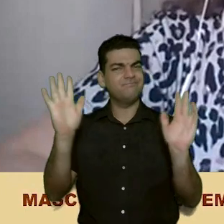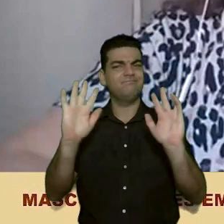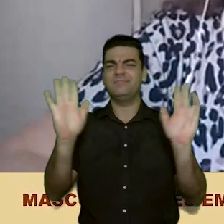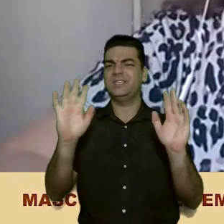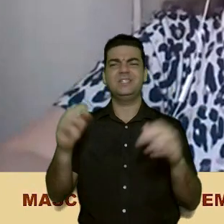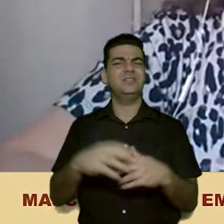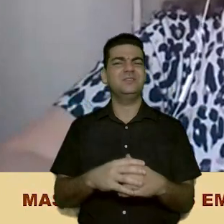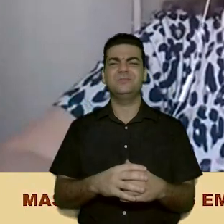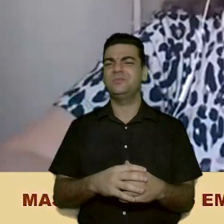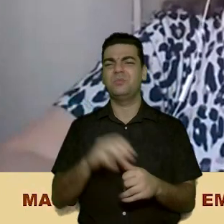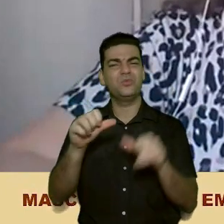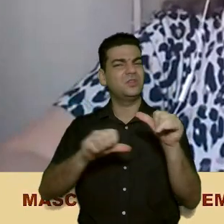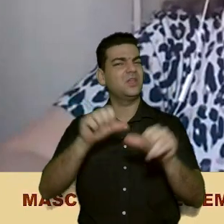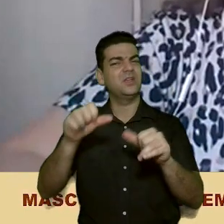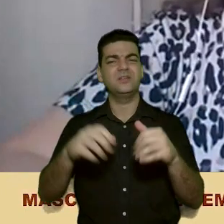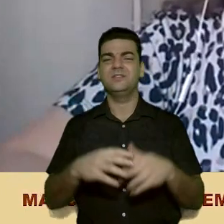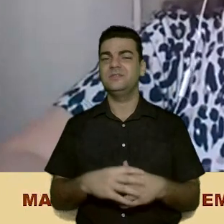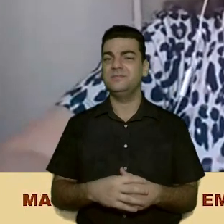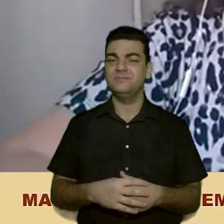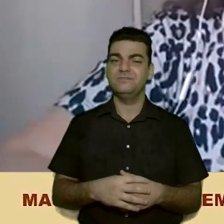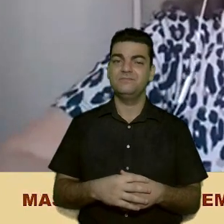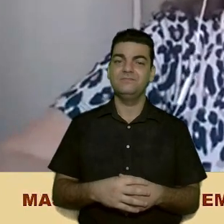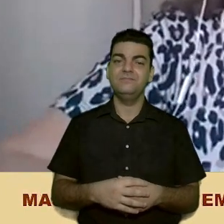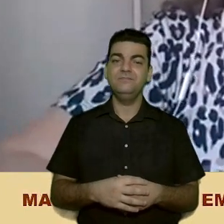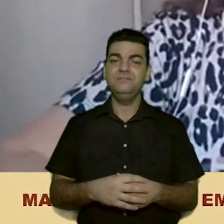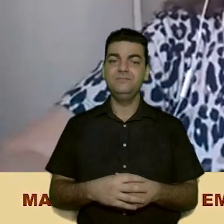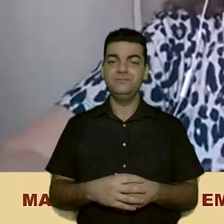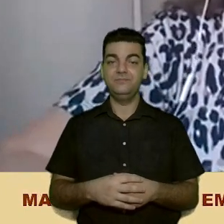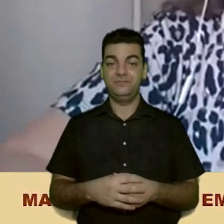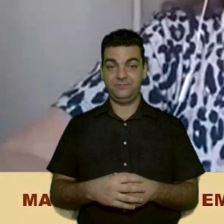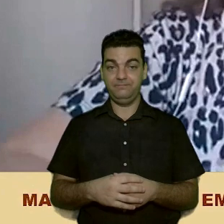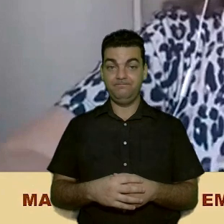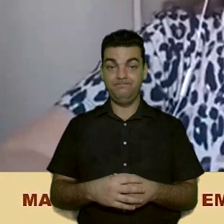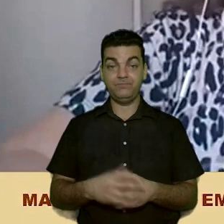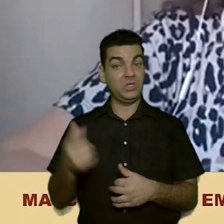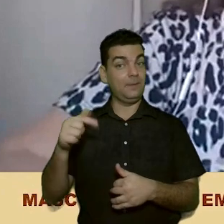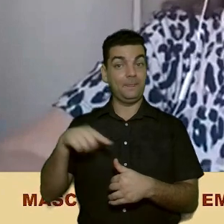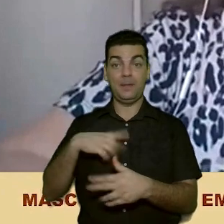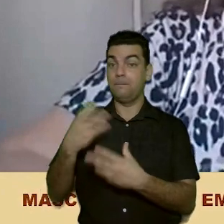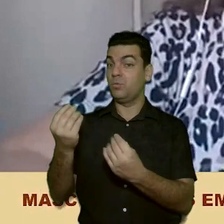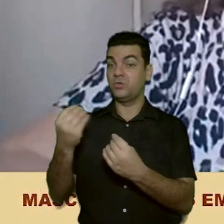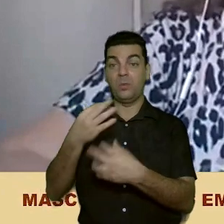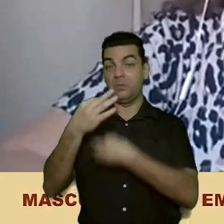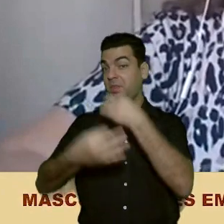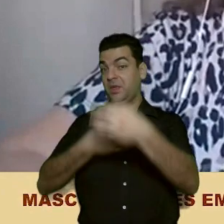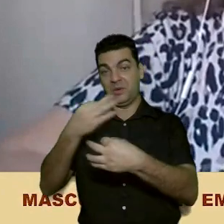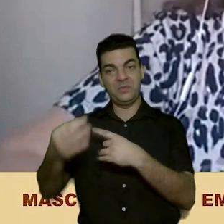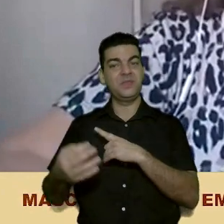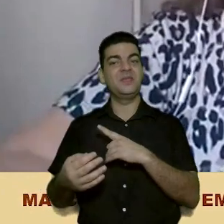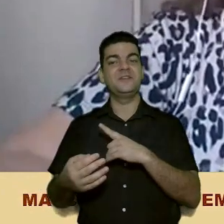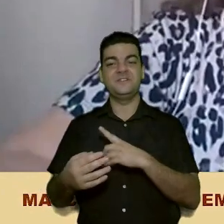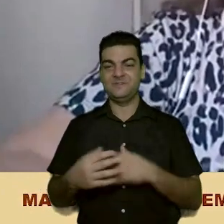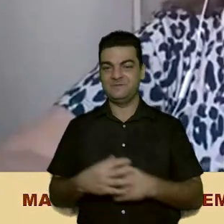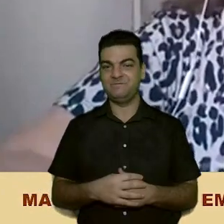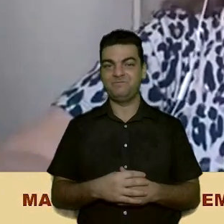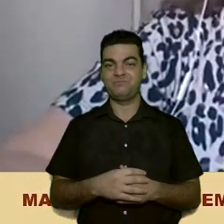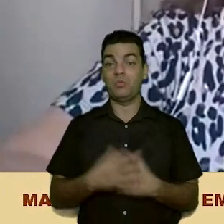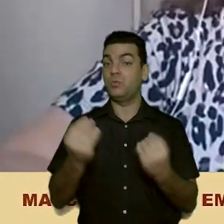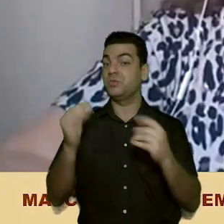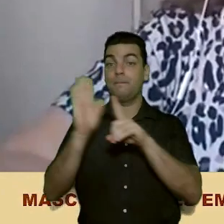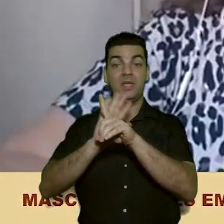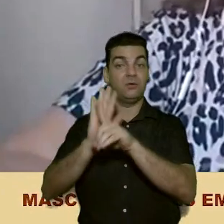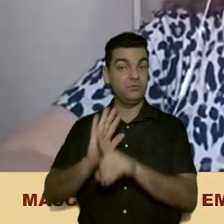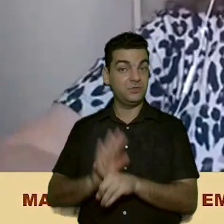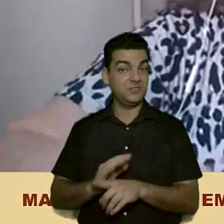é desnaturalizar esses comportamentos machistas, né? Não entender como natural e trazer a consciência em relação a eles, né? A gente